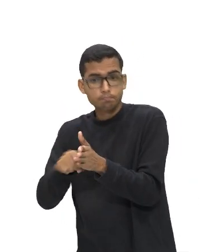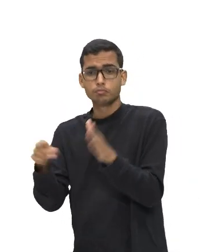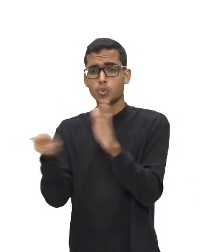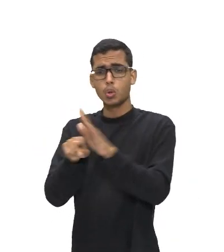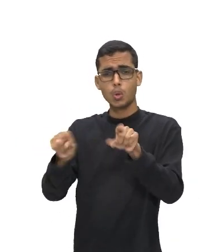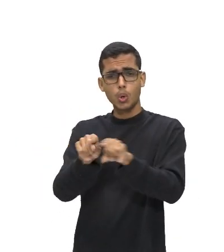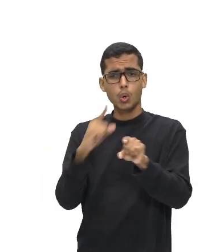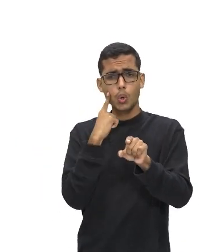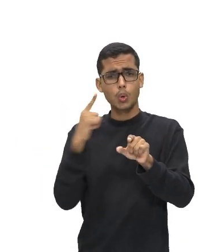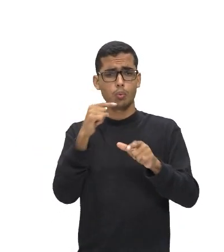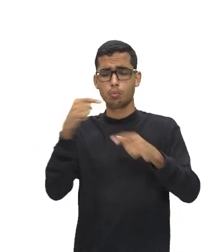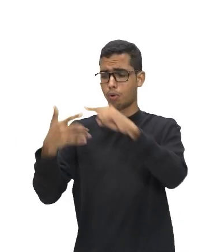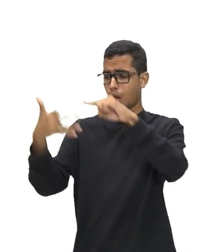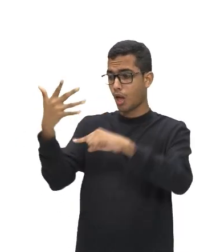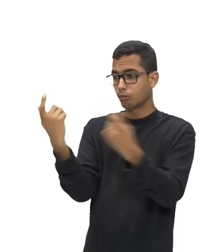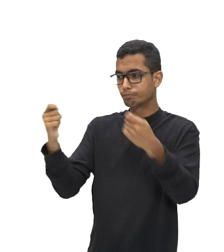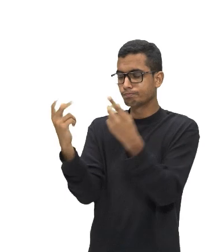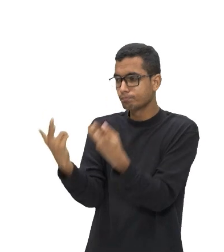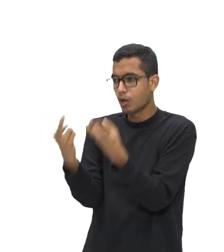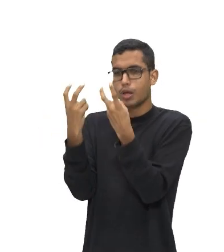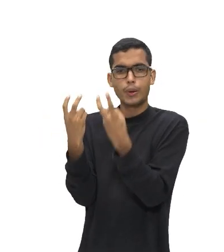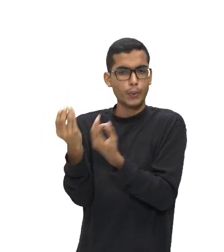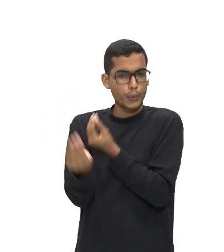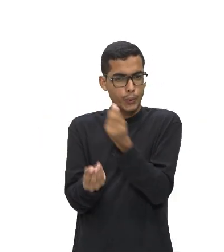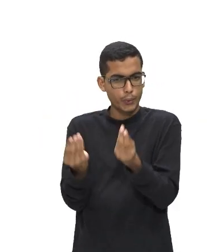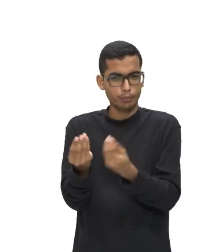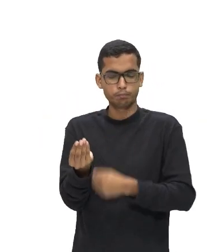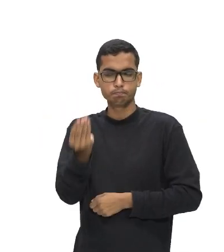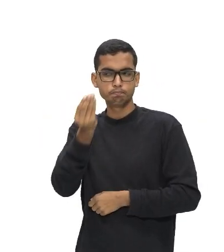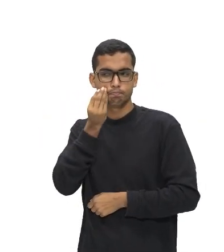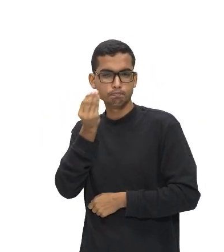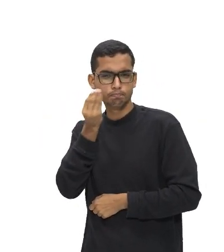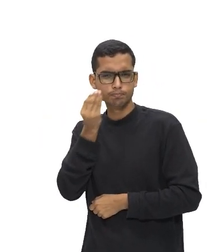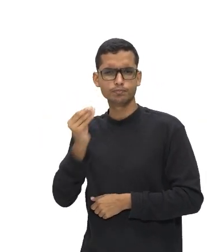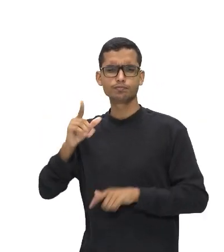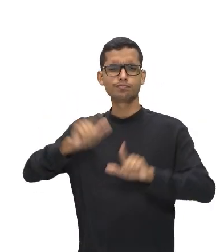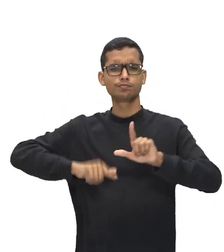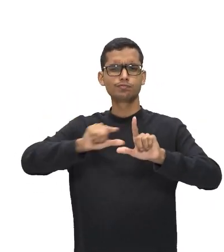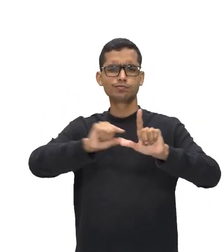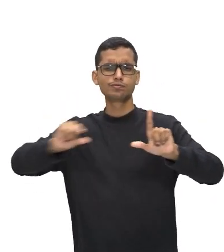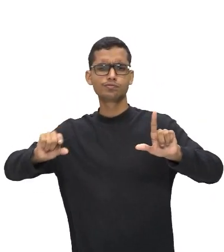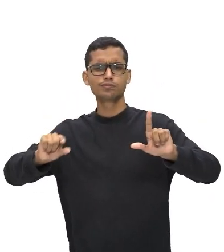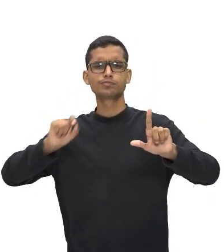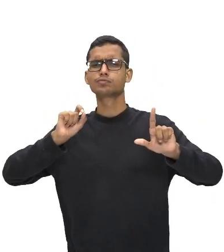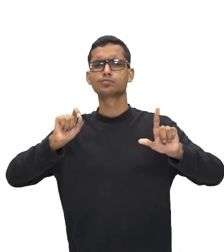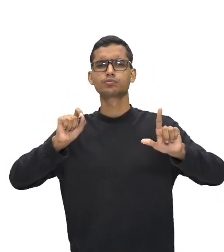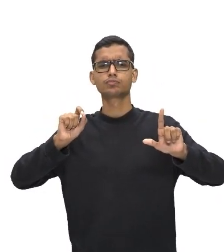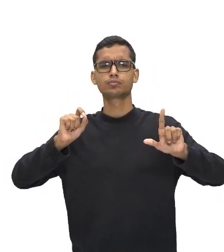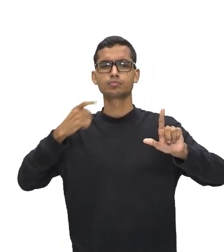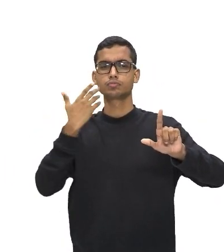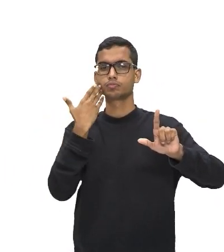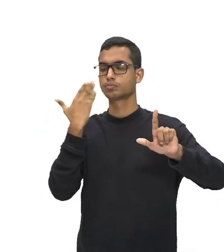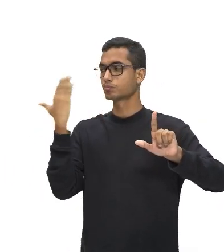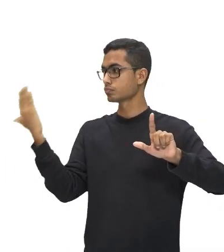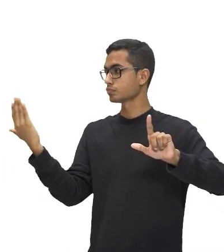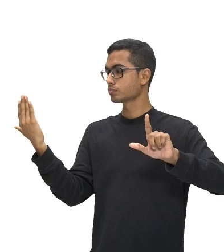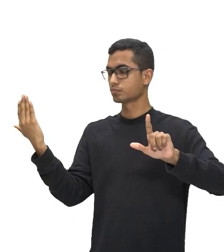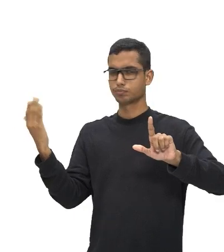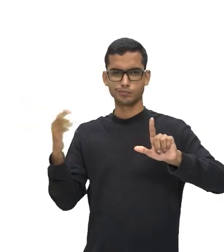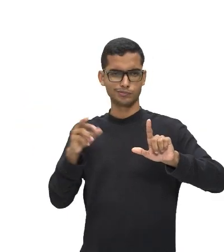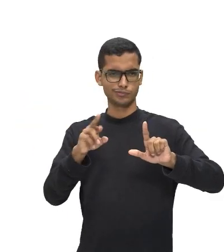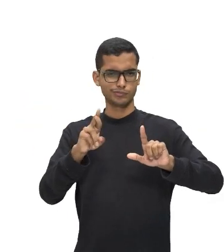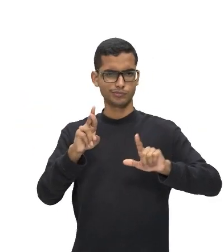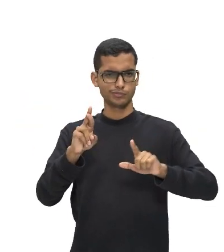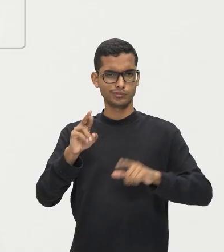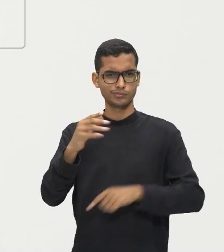pode identificar. Vai comigo, o que é legenda nesse mapa? é essa parte que está escrito relevo do Brasil